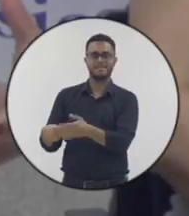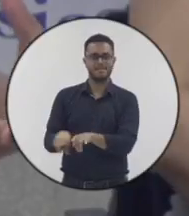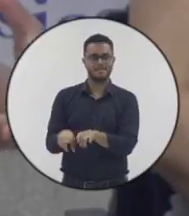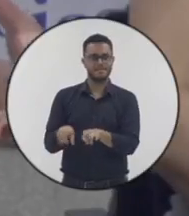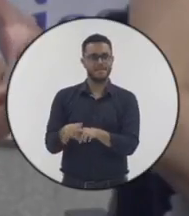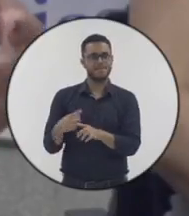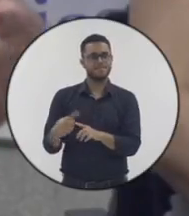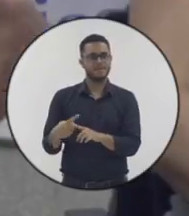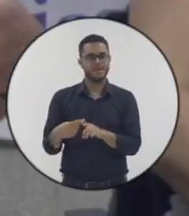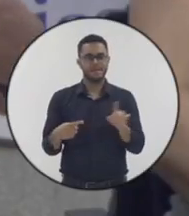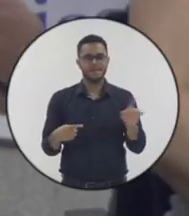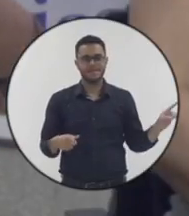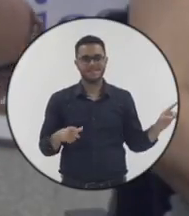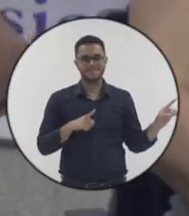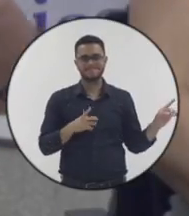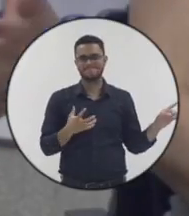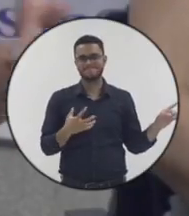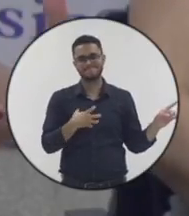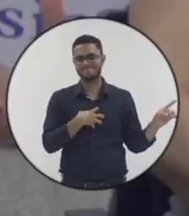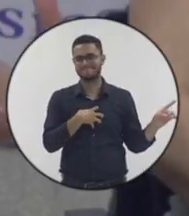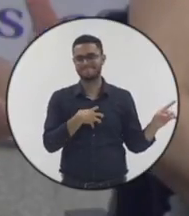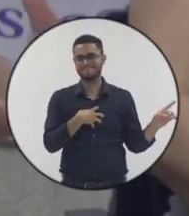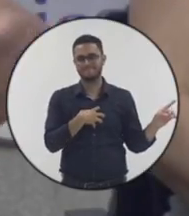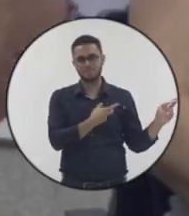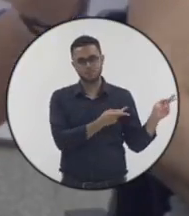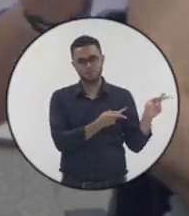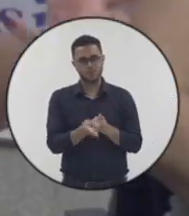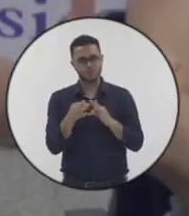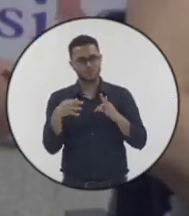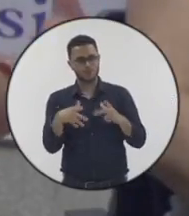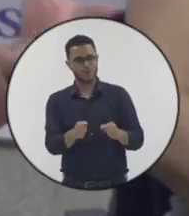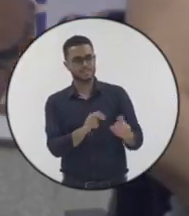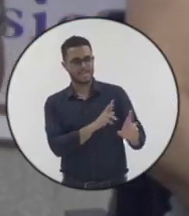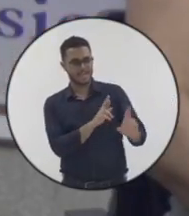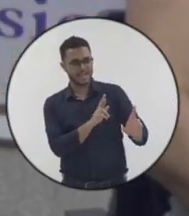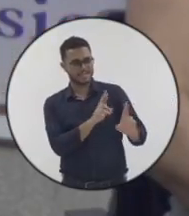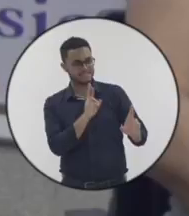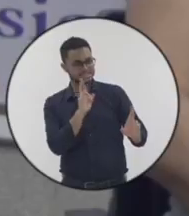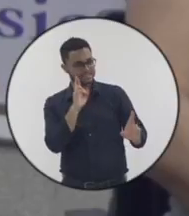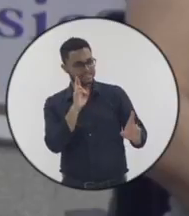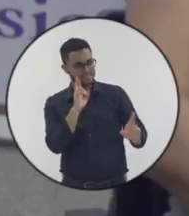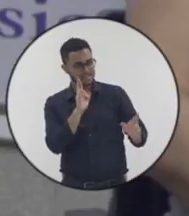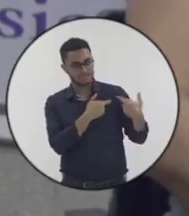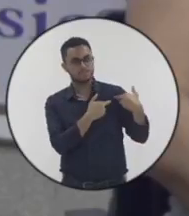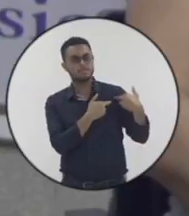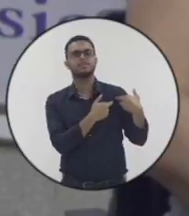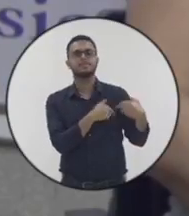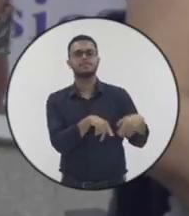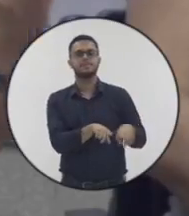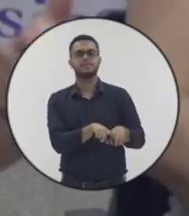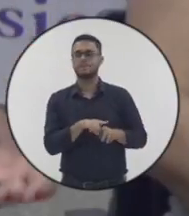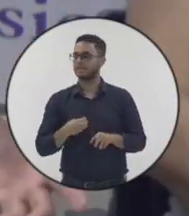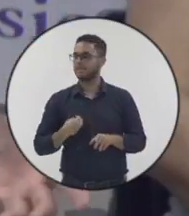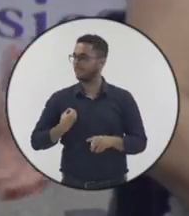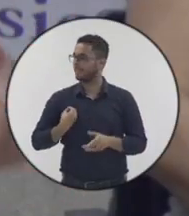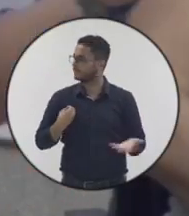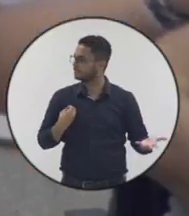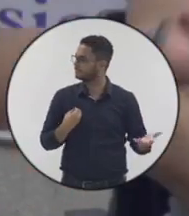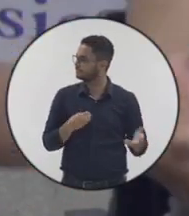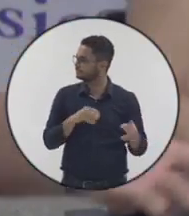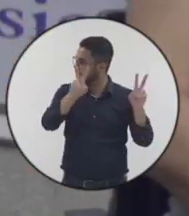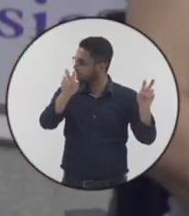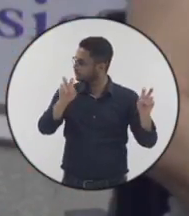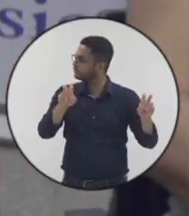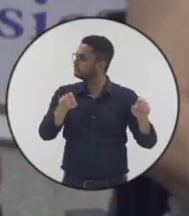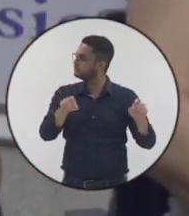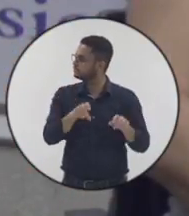ter a sensibilidade de trazer todas as redes responsáveis, né, e existentes até então, que tragam essa temática, cada